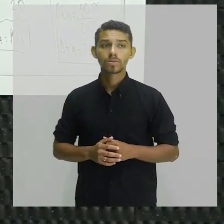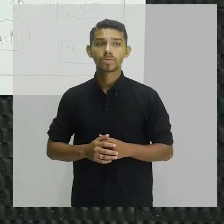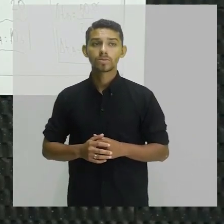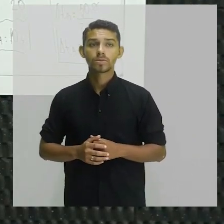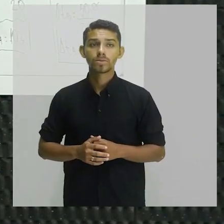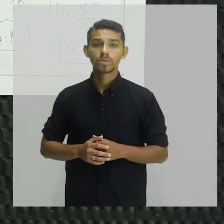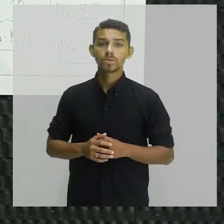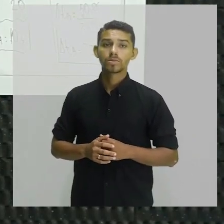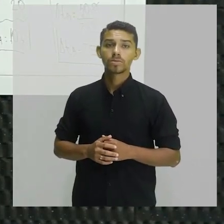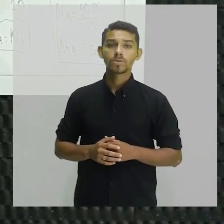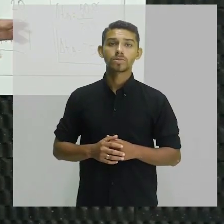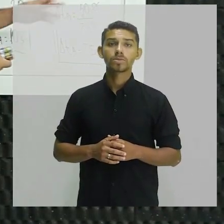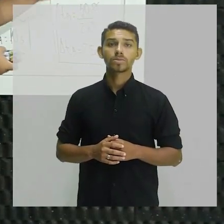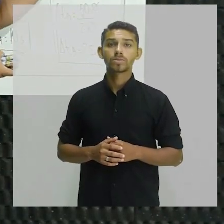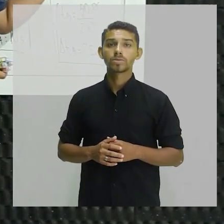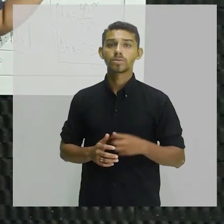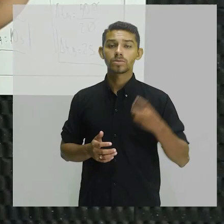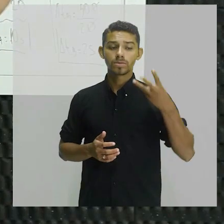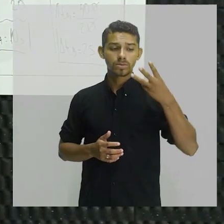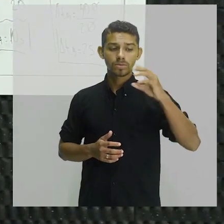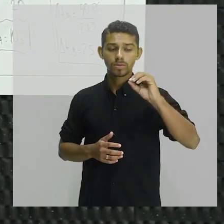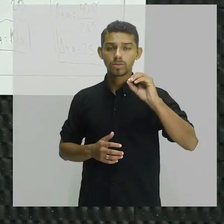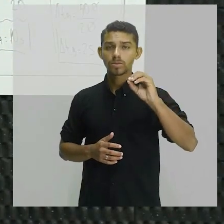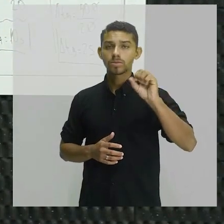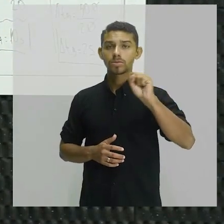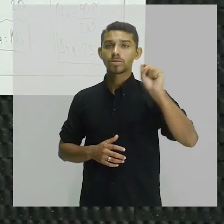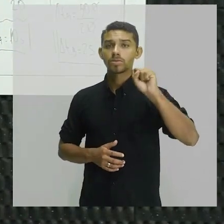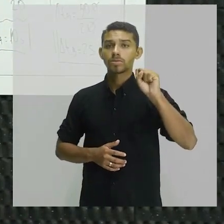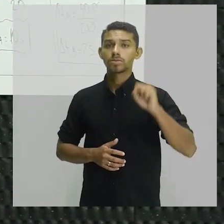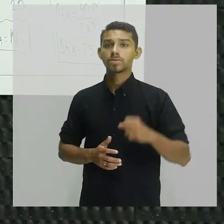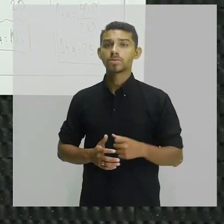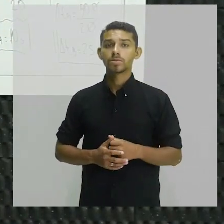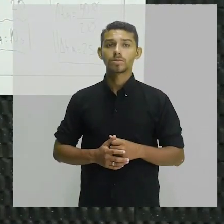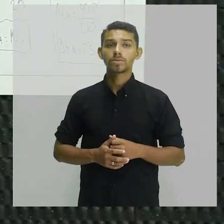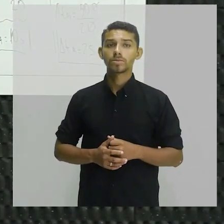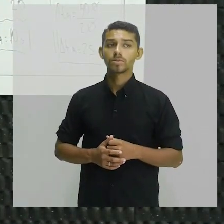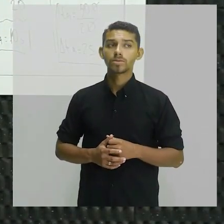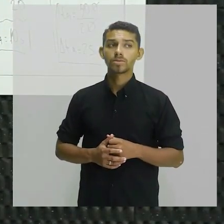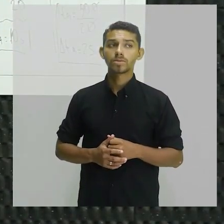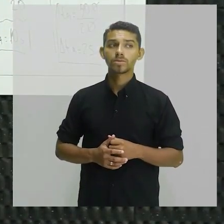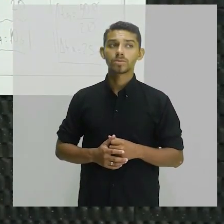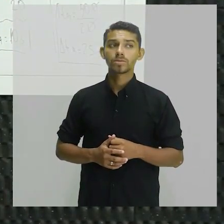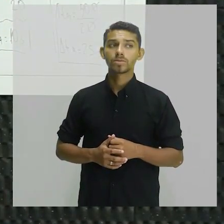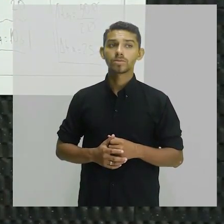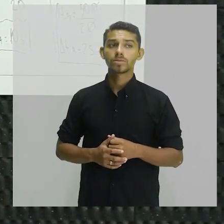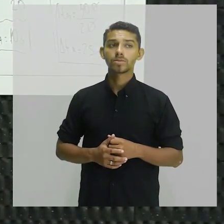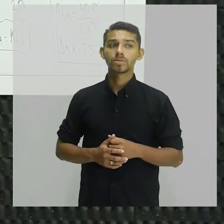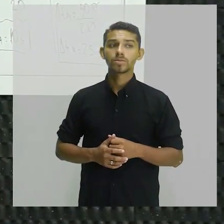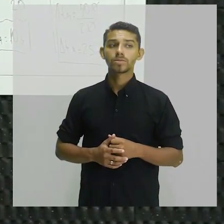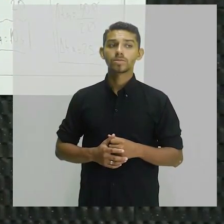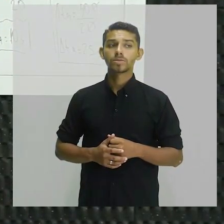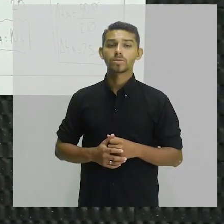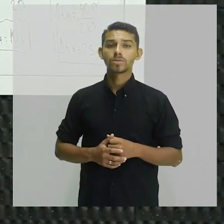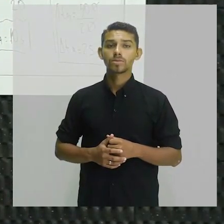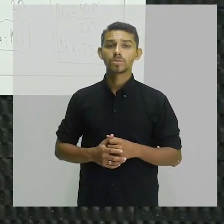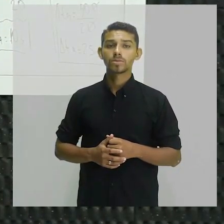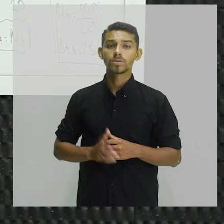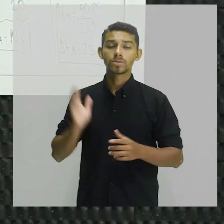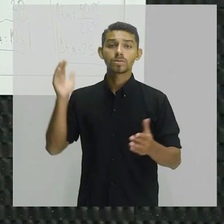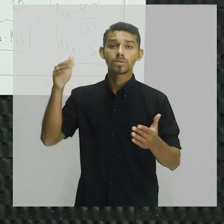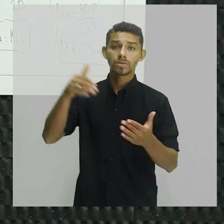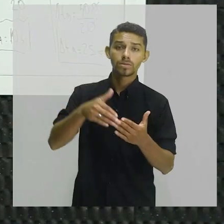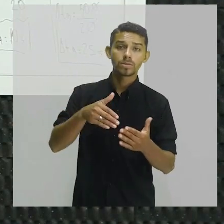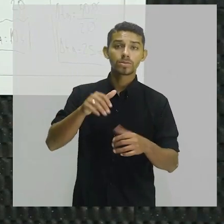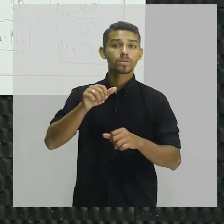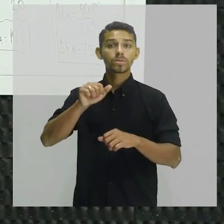os 30 segundos, certo? Os 30 segundos iniciais, que vai, né, aí até